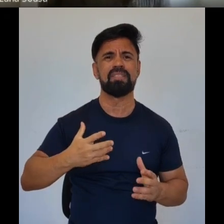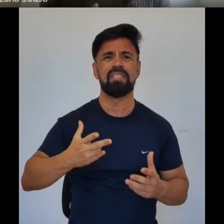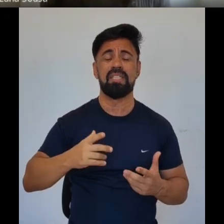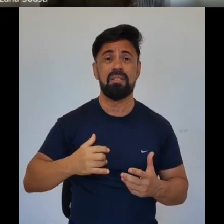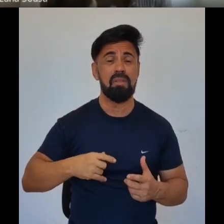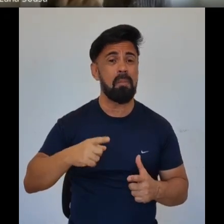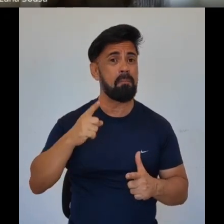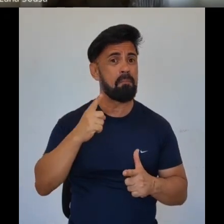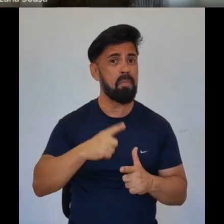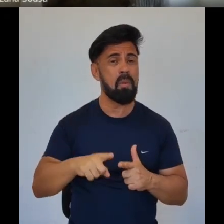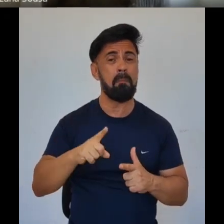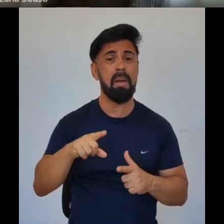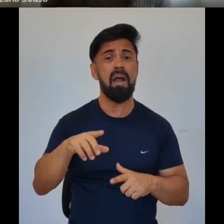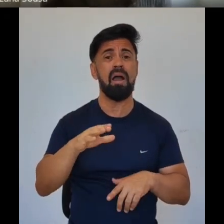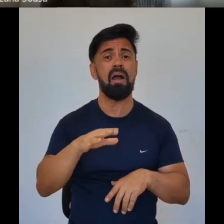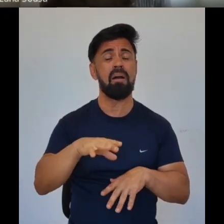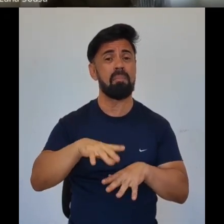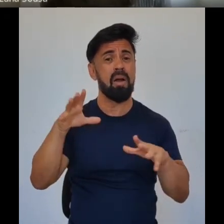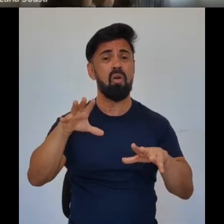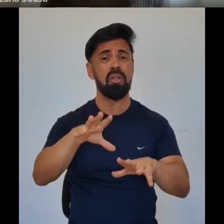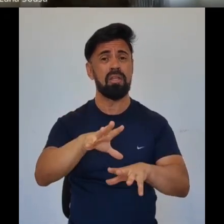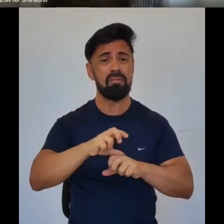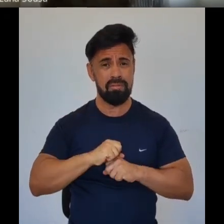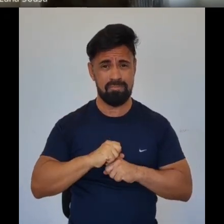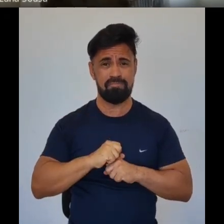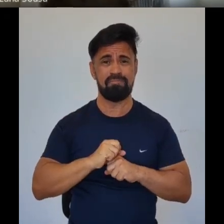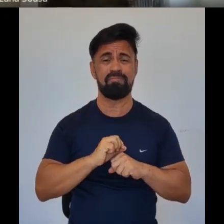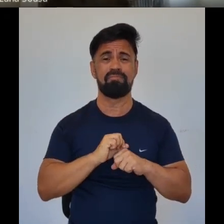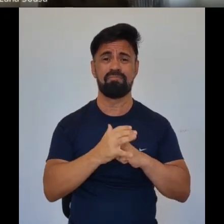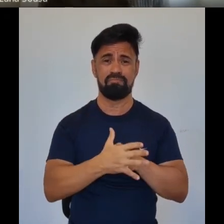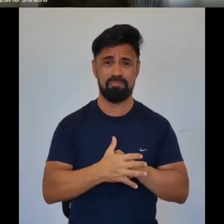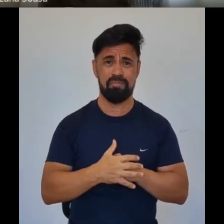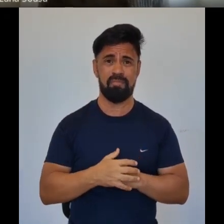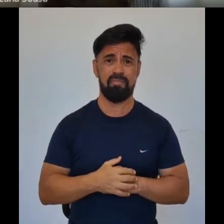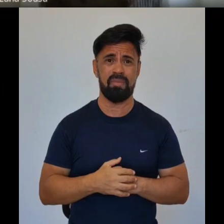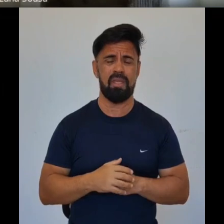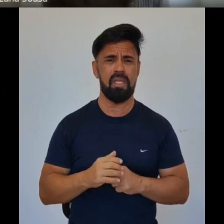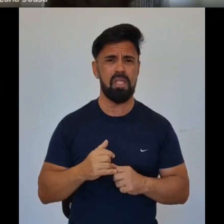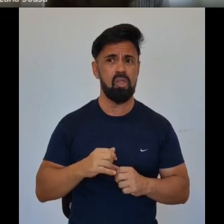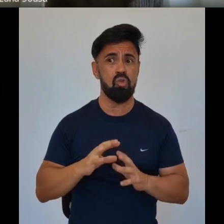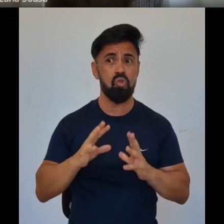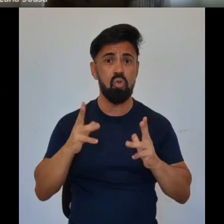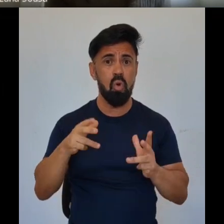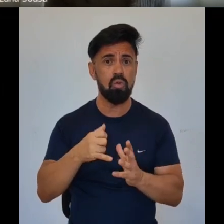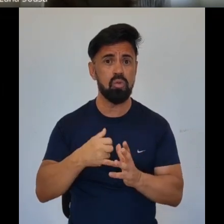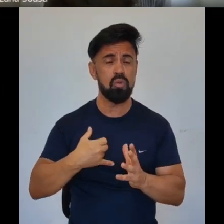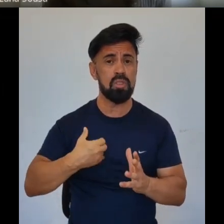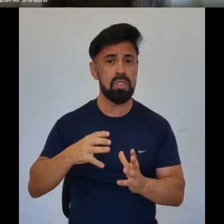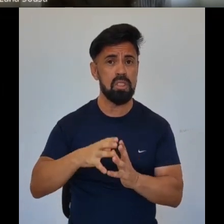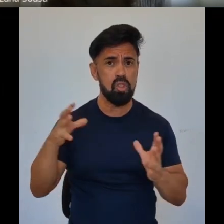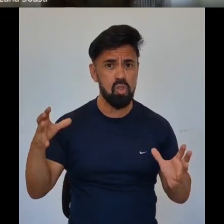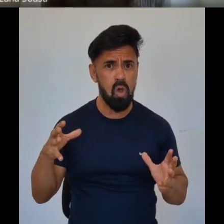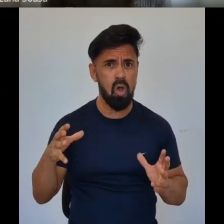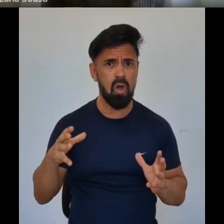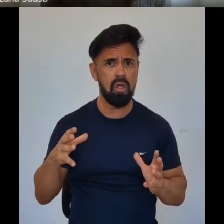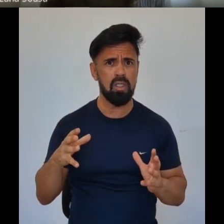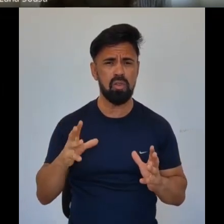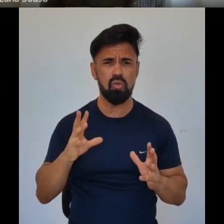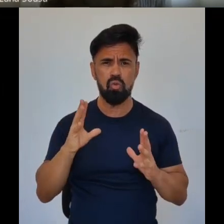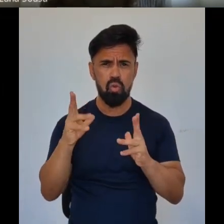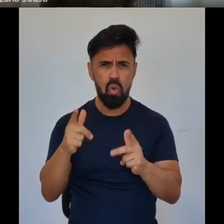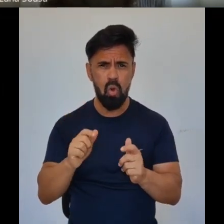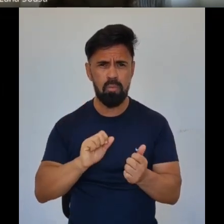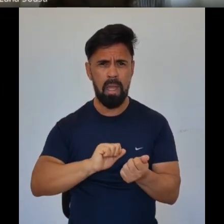idosos tinham um risco maior de desenvolver a forma grave da infecção. Agora, nem todos